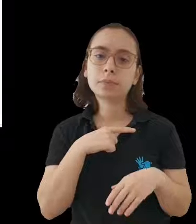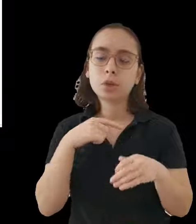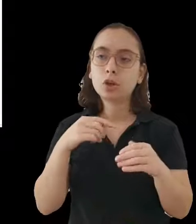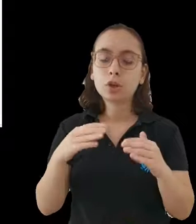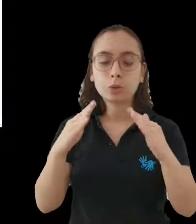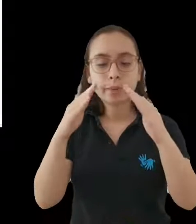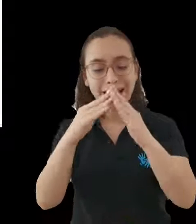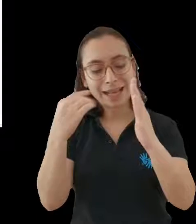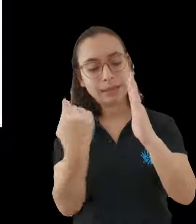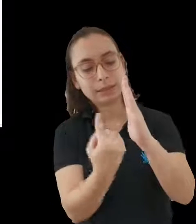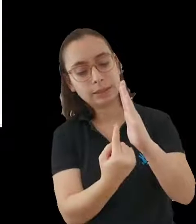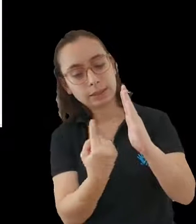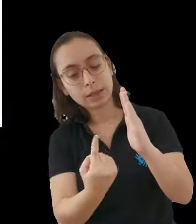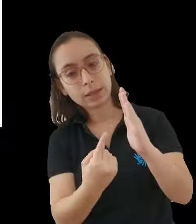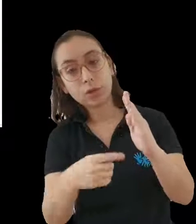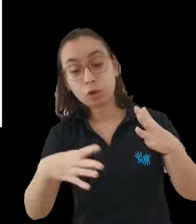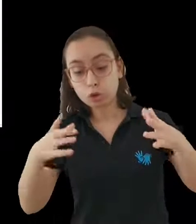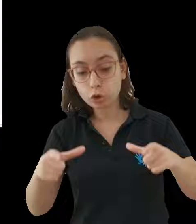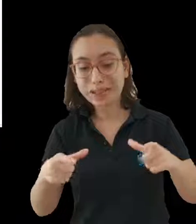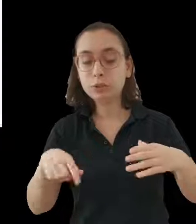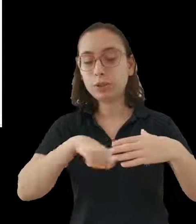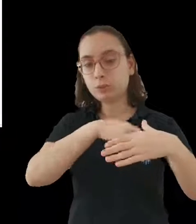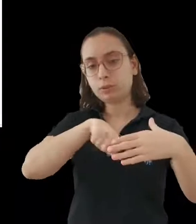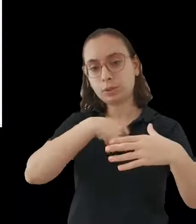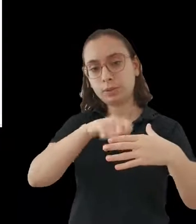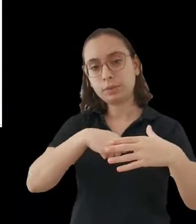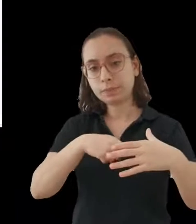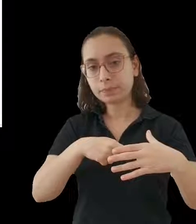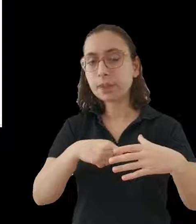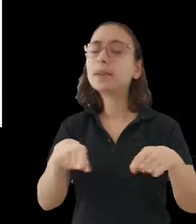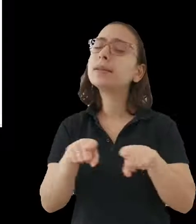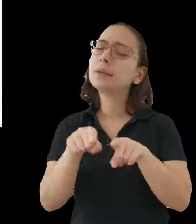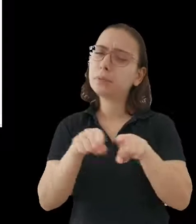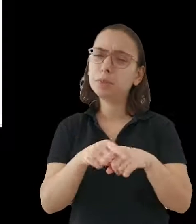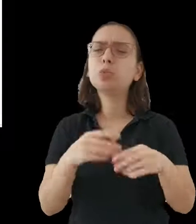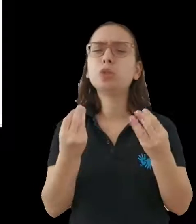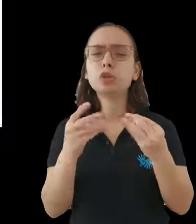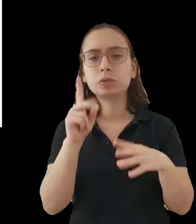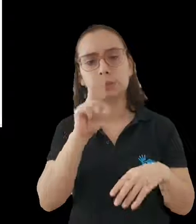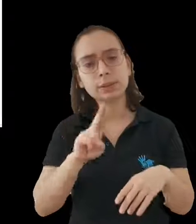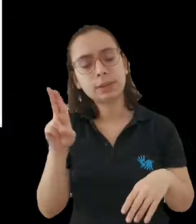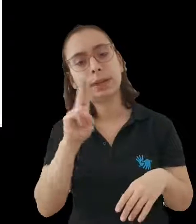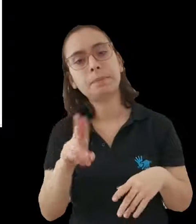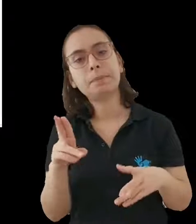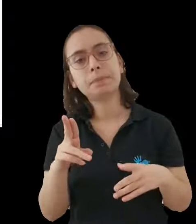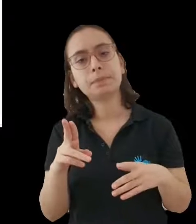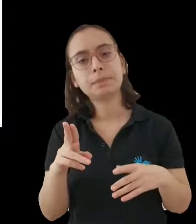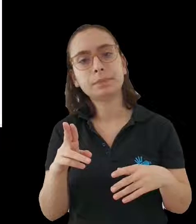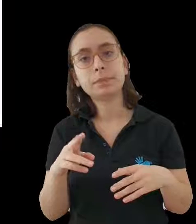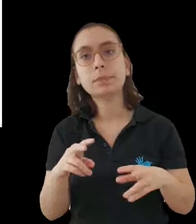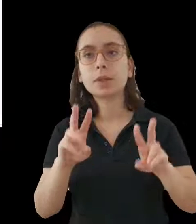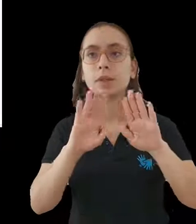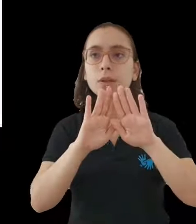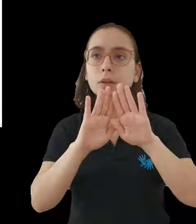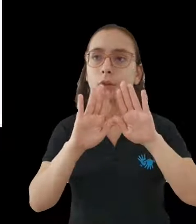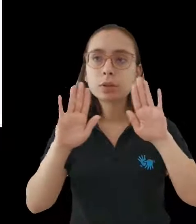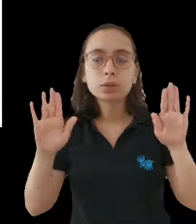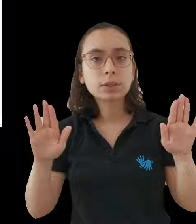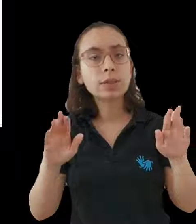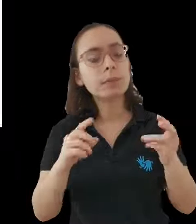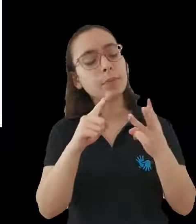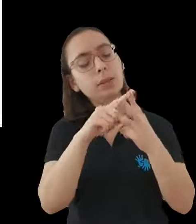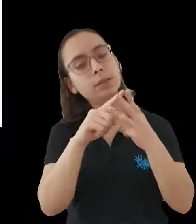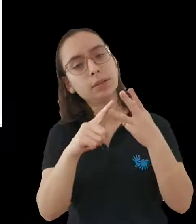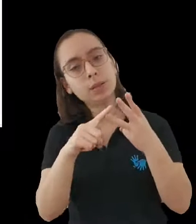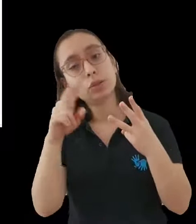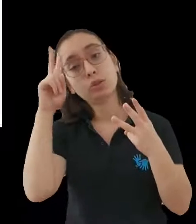de interior da casa, interior da cozinha, que também é muito usado. Então aqui eu tenho um cenário para